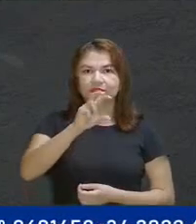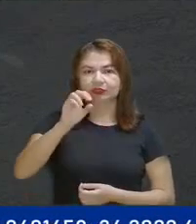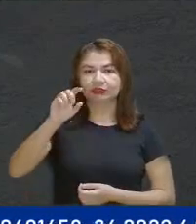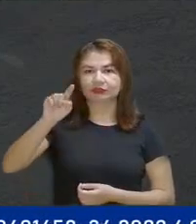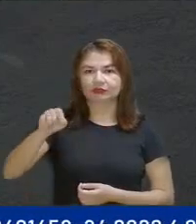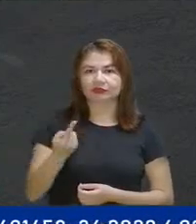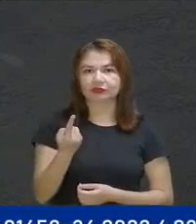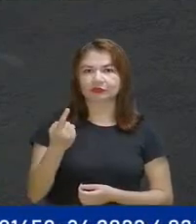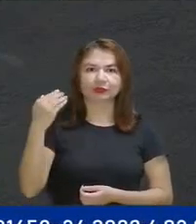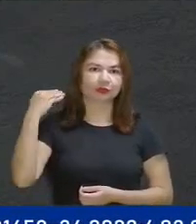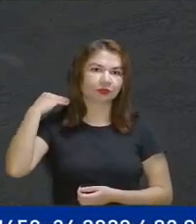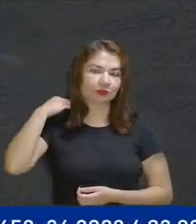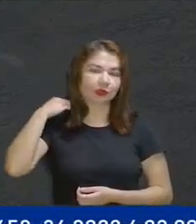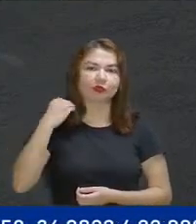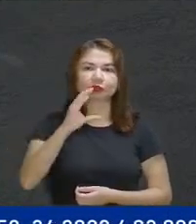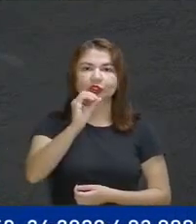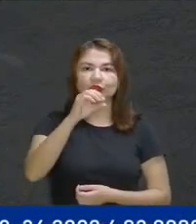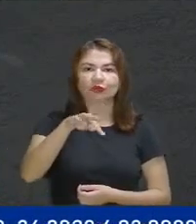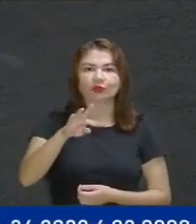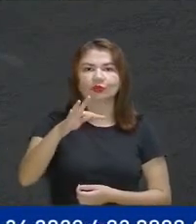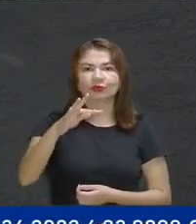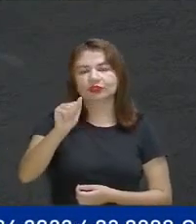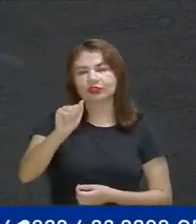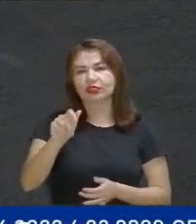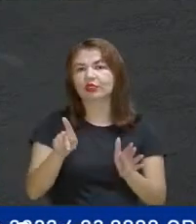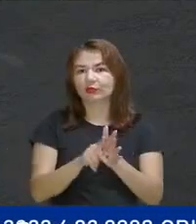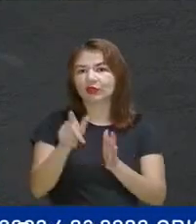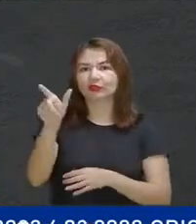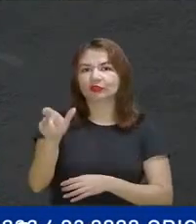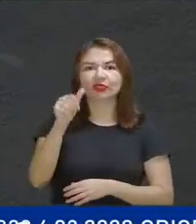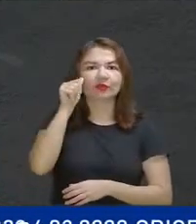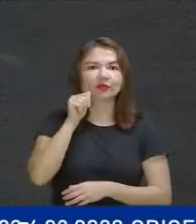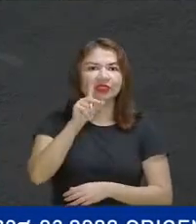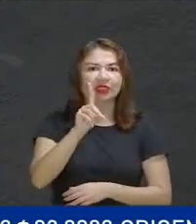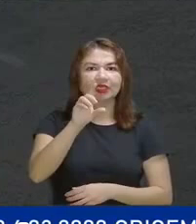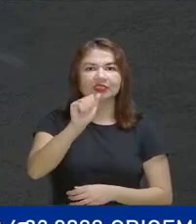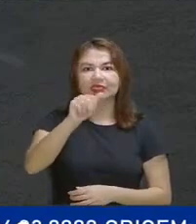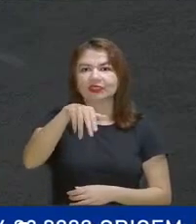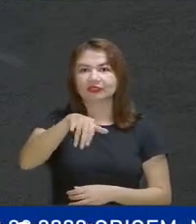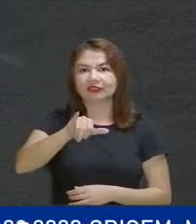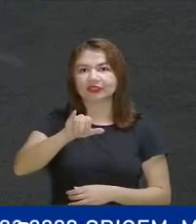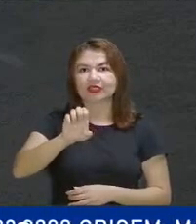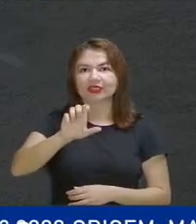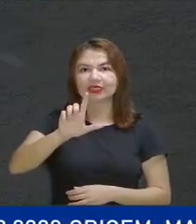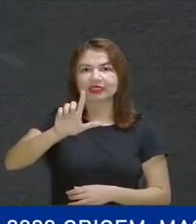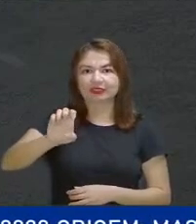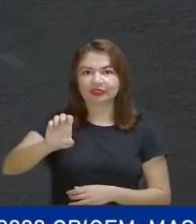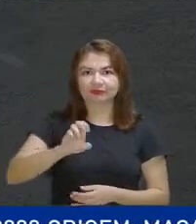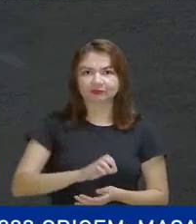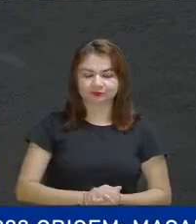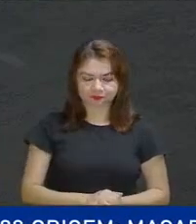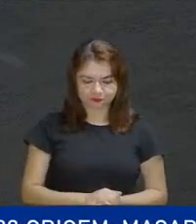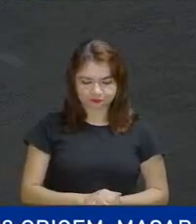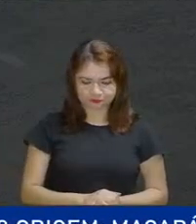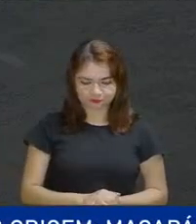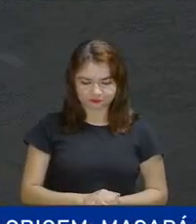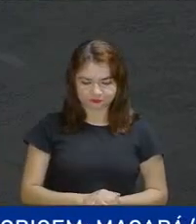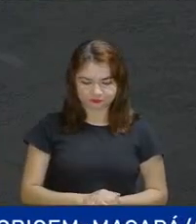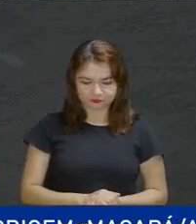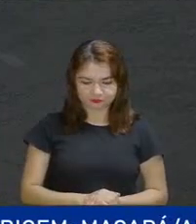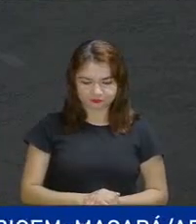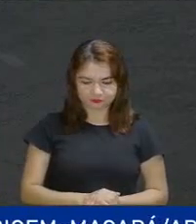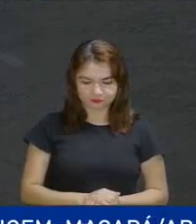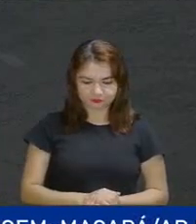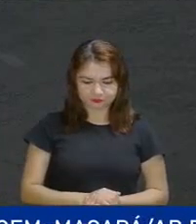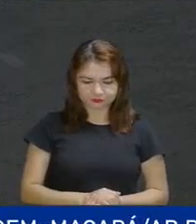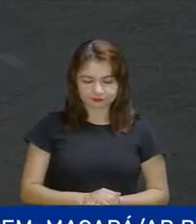fazer... Tá aí, a Daniela tem todos os comprovantes. Pegou a Jardane, colocou a pobre da Jardane para abrir uma conta também.